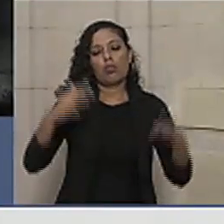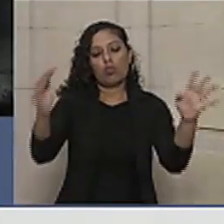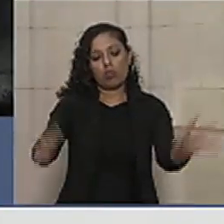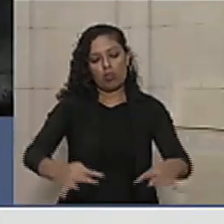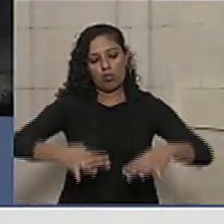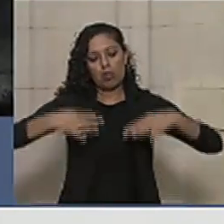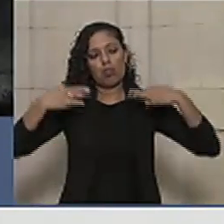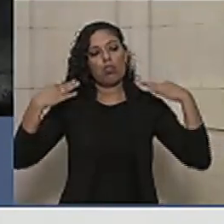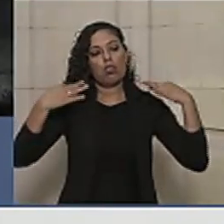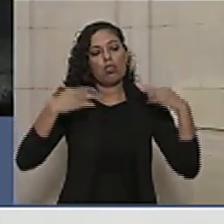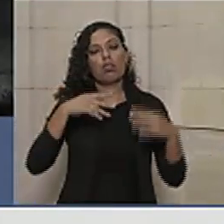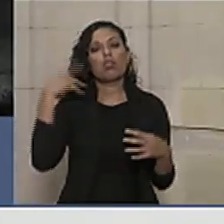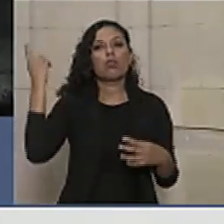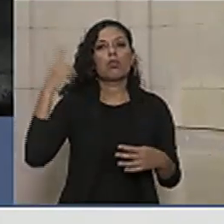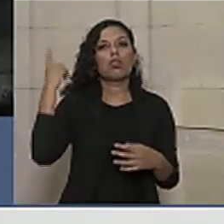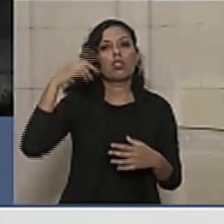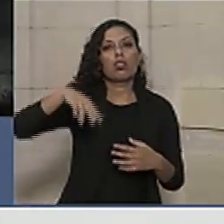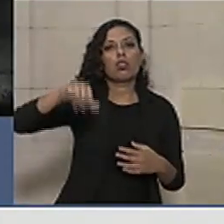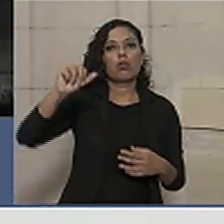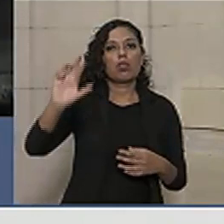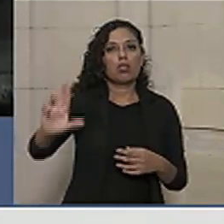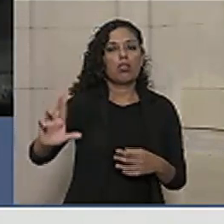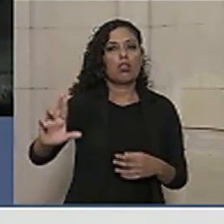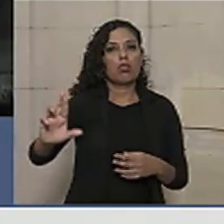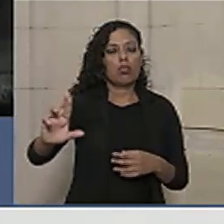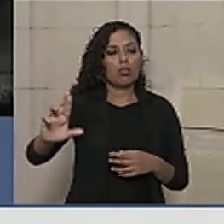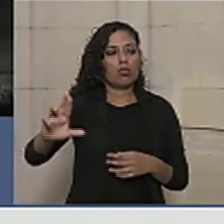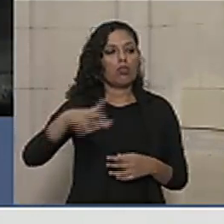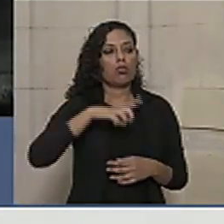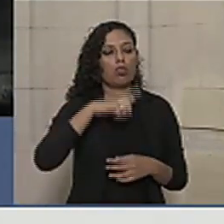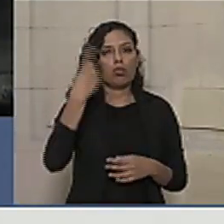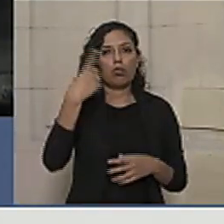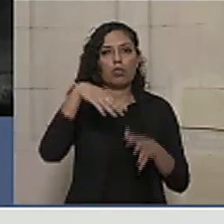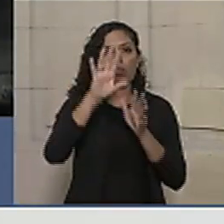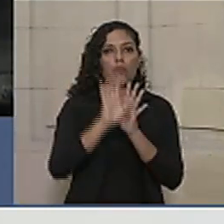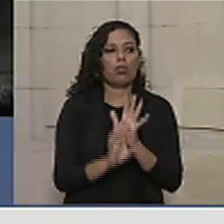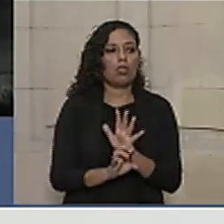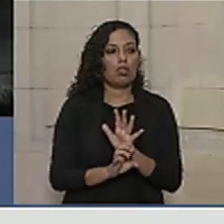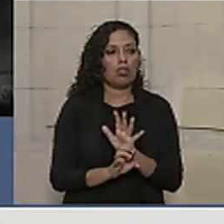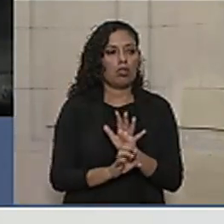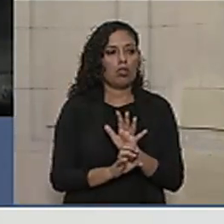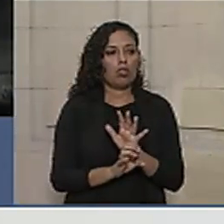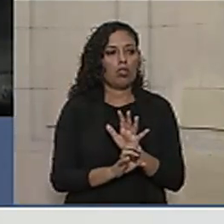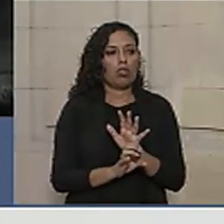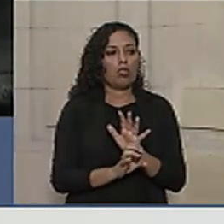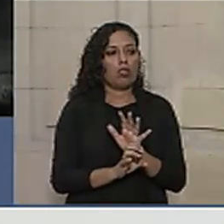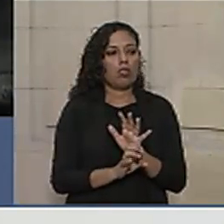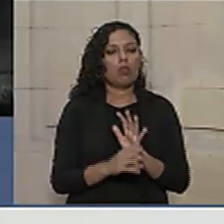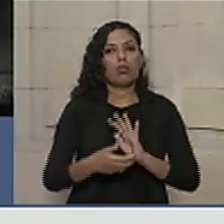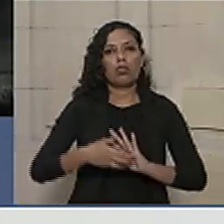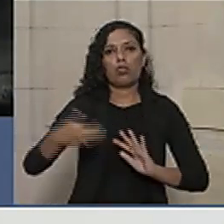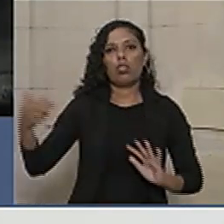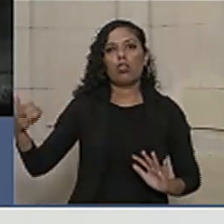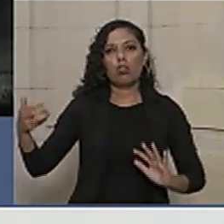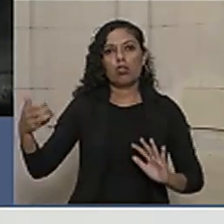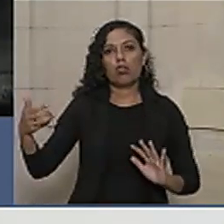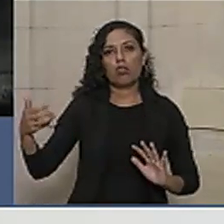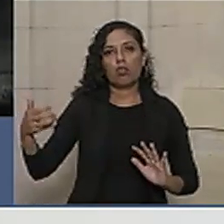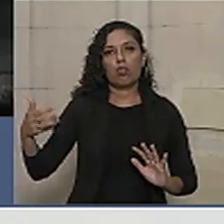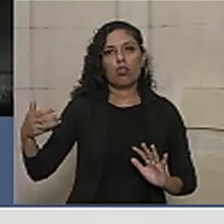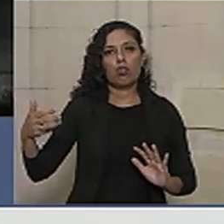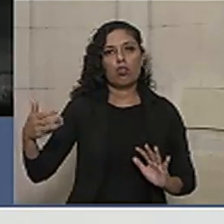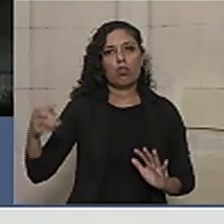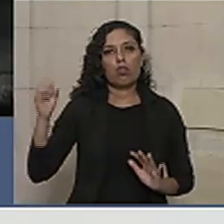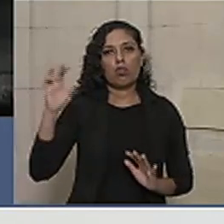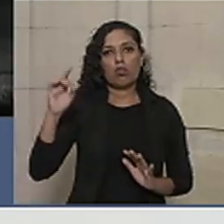atenção, deputada Marta Rocha, tem uma emenda que foi para retirar,